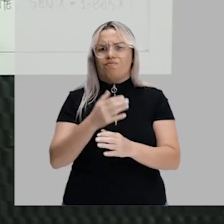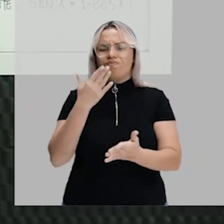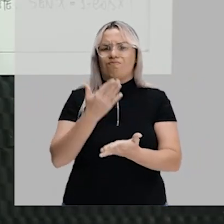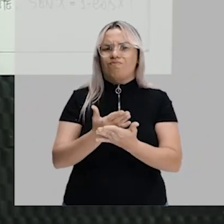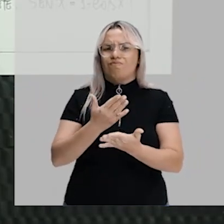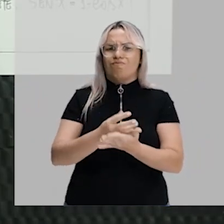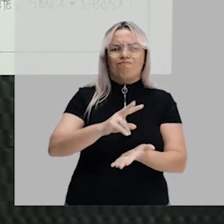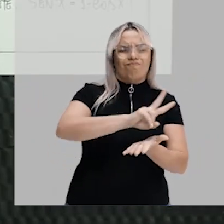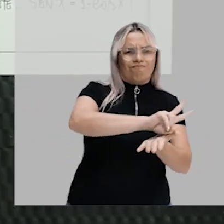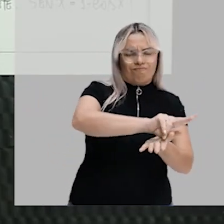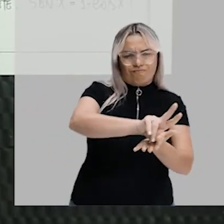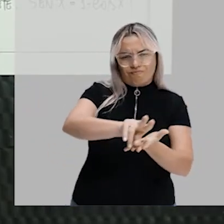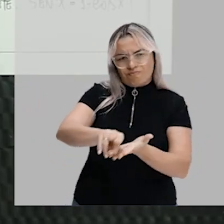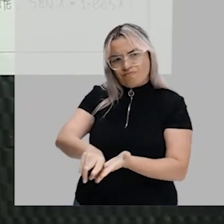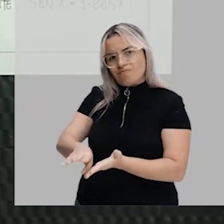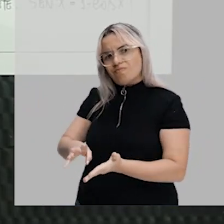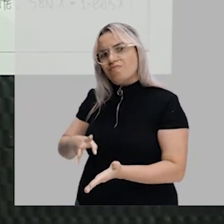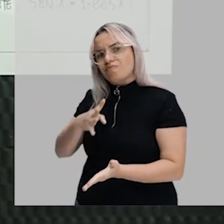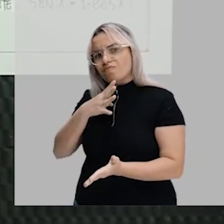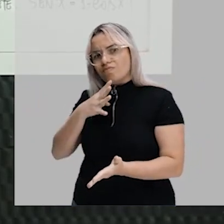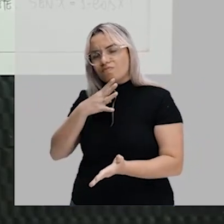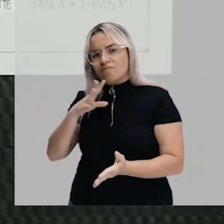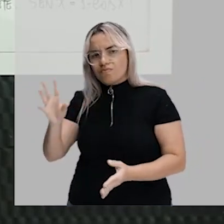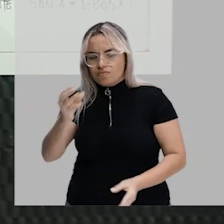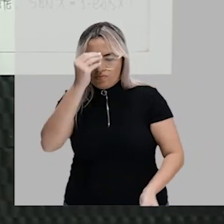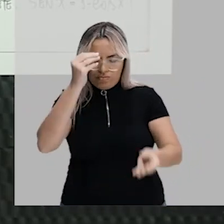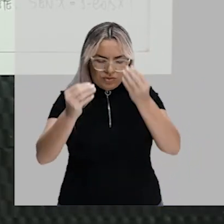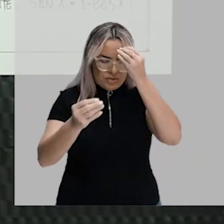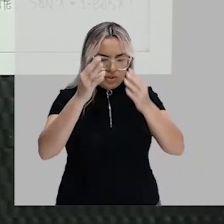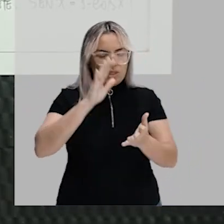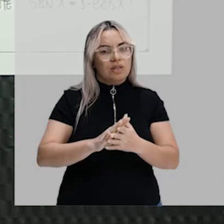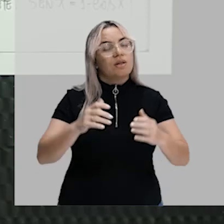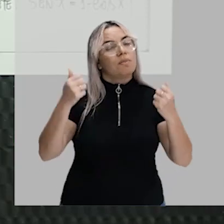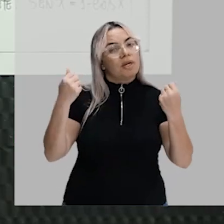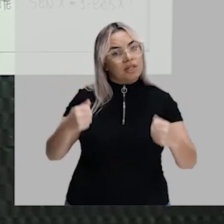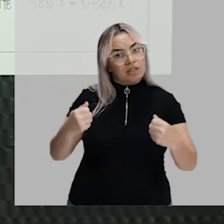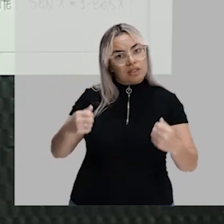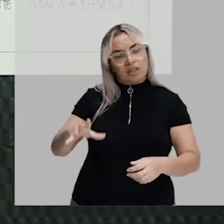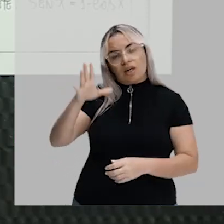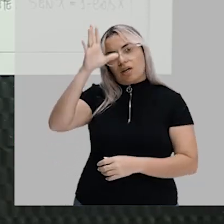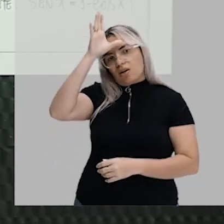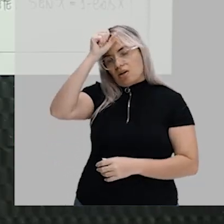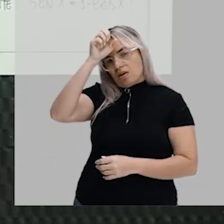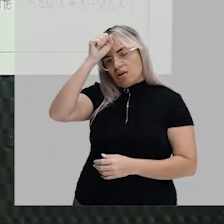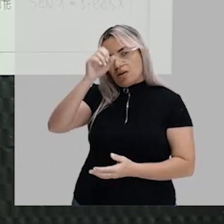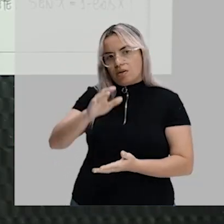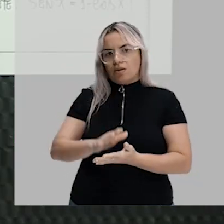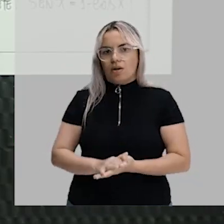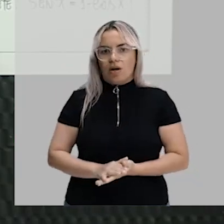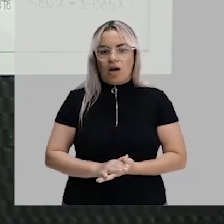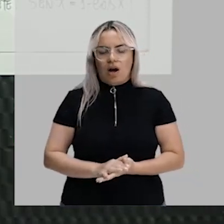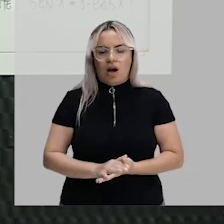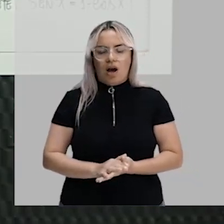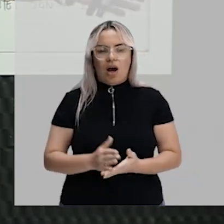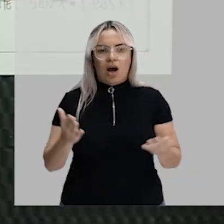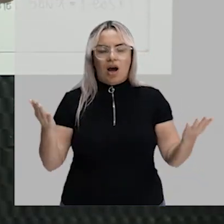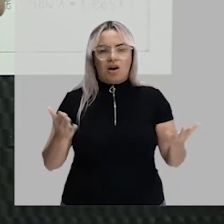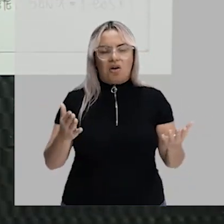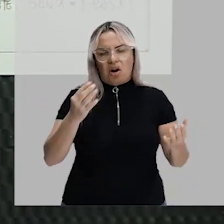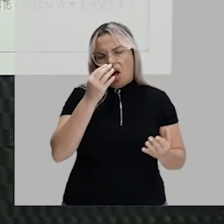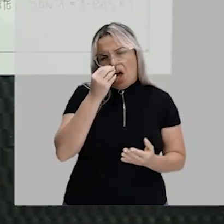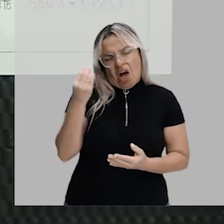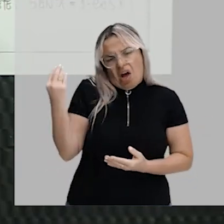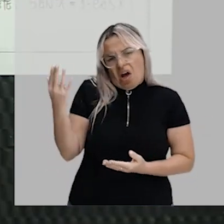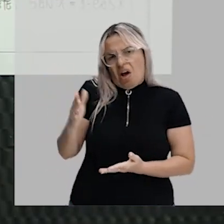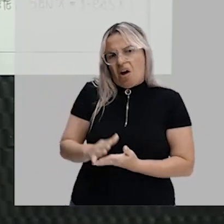E aí o conhecimento aquilo vai se acumulando se você deixa de aprender um um um detalhe desse quando você chegar na frente você vai